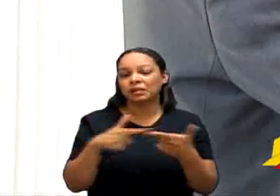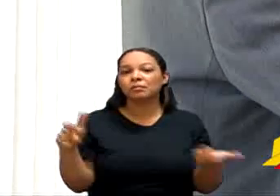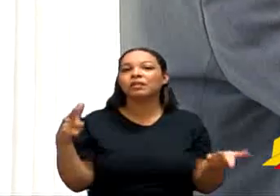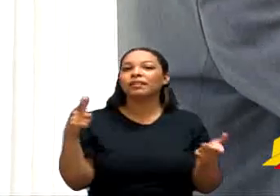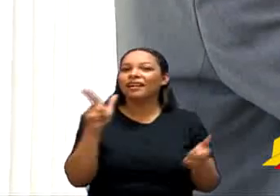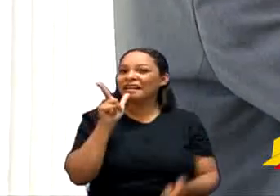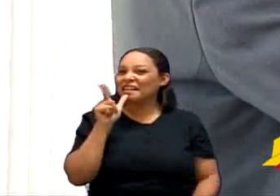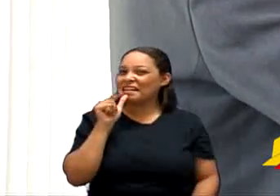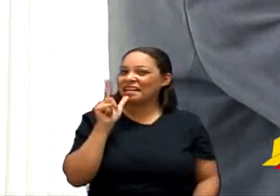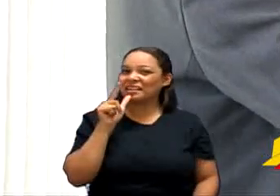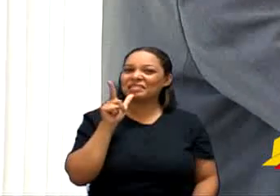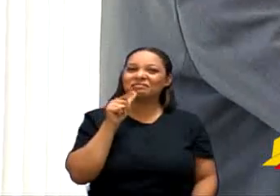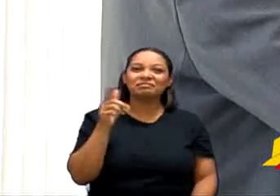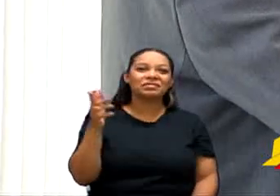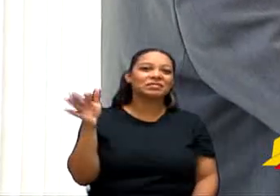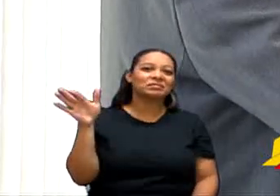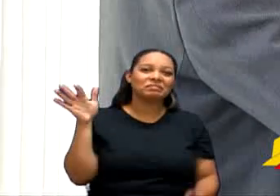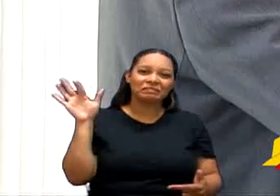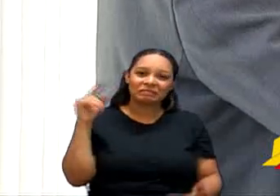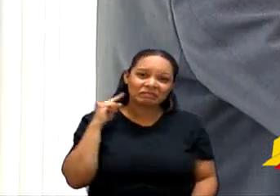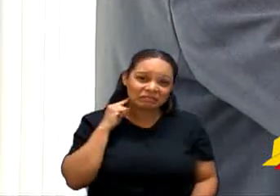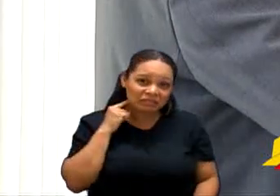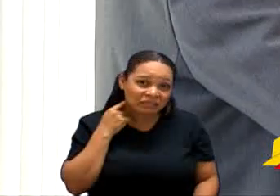que realmente na estação,